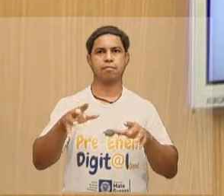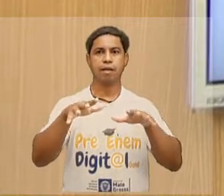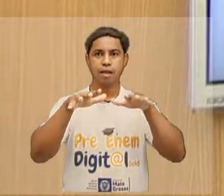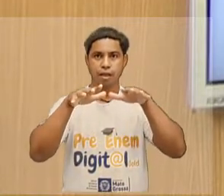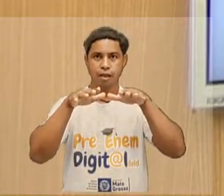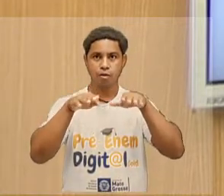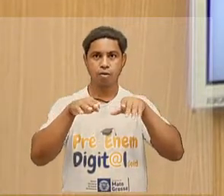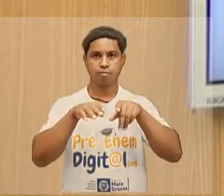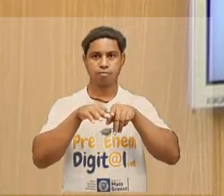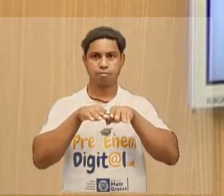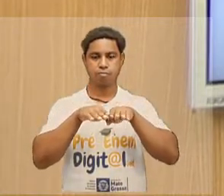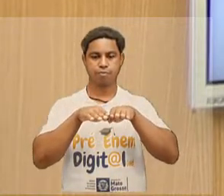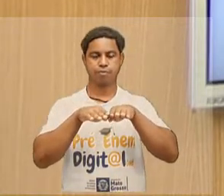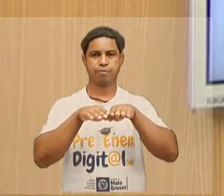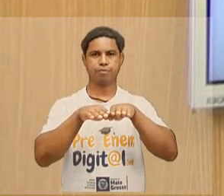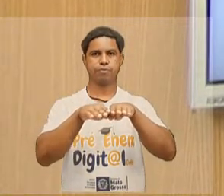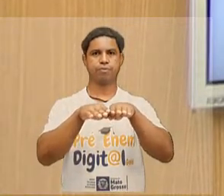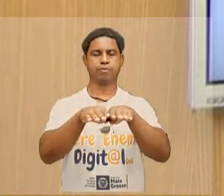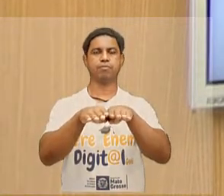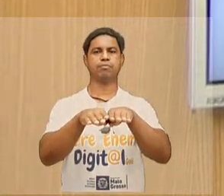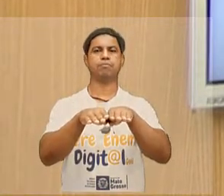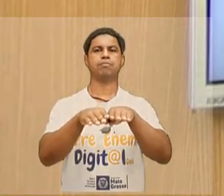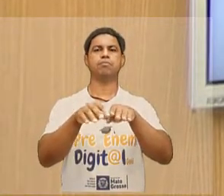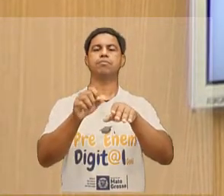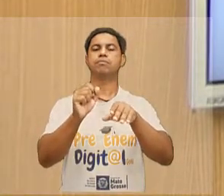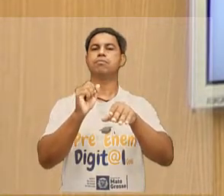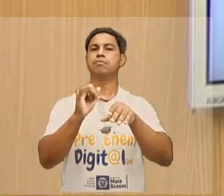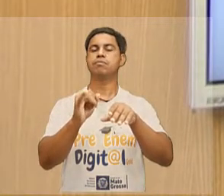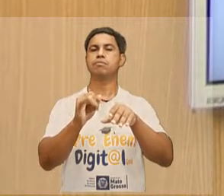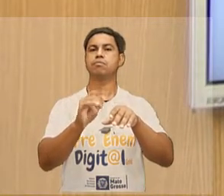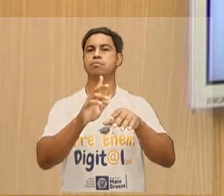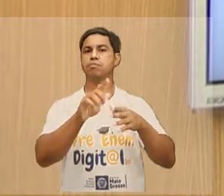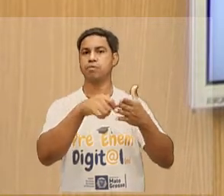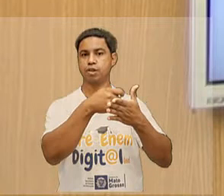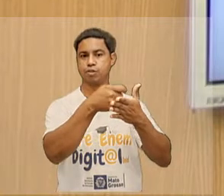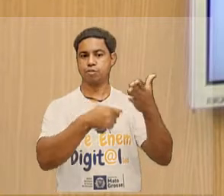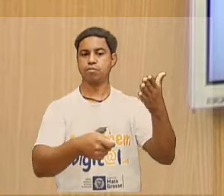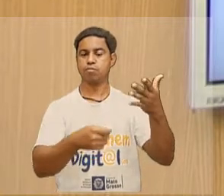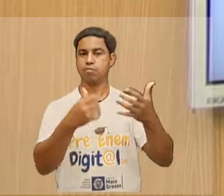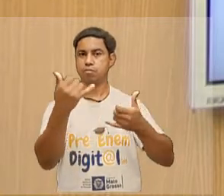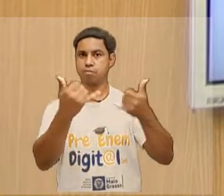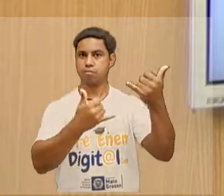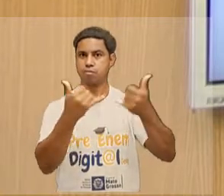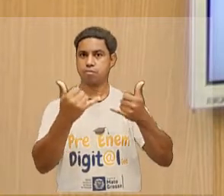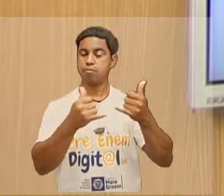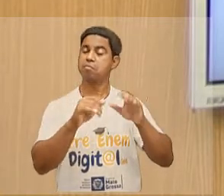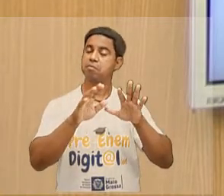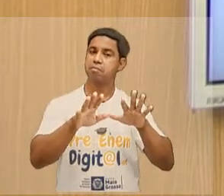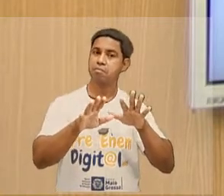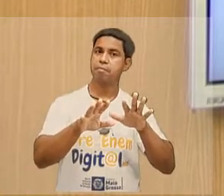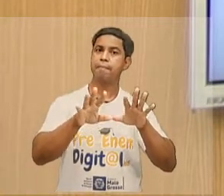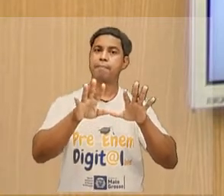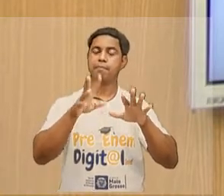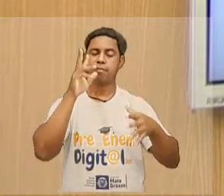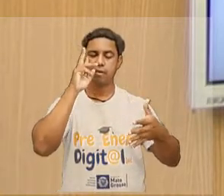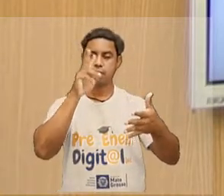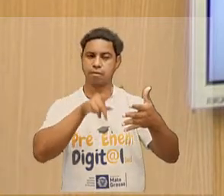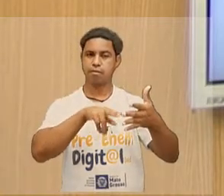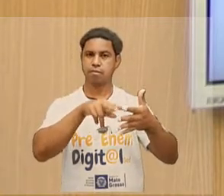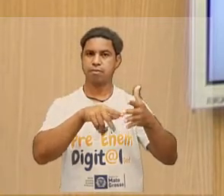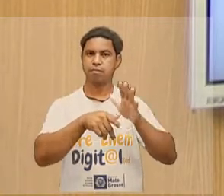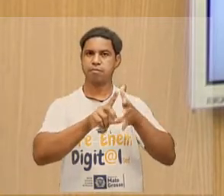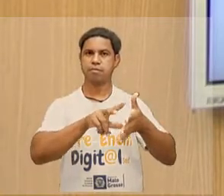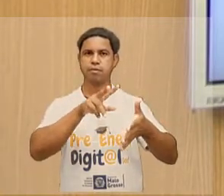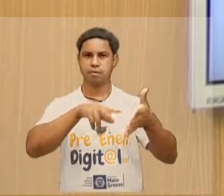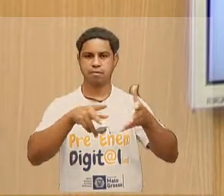falar, mas pela curva você já entende isto. Muitas vezes o texto informa. Fechou, gente? Então aqui nós